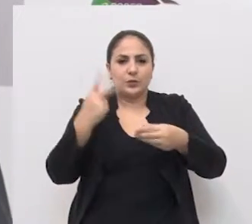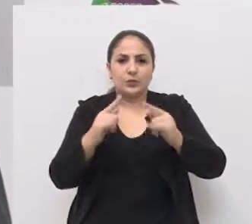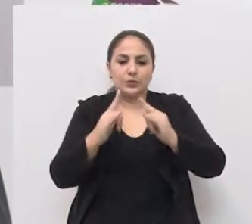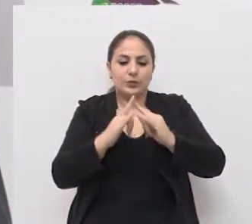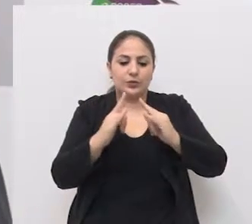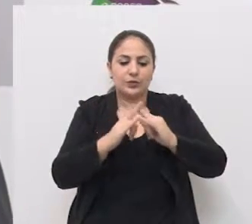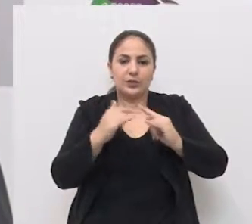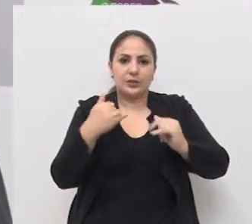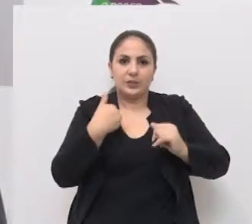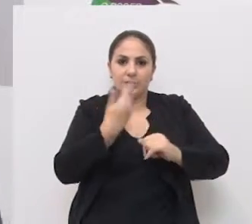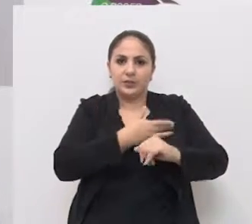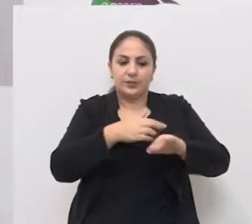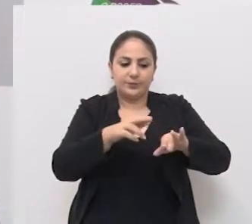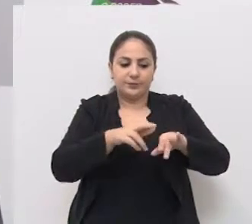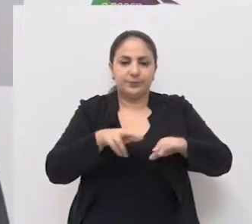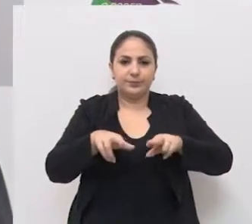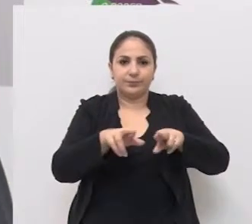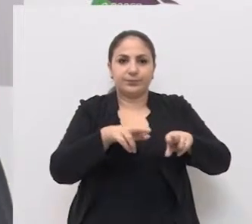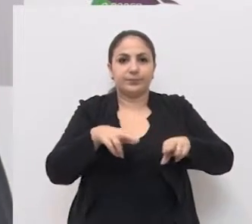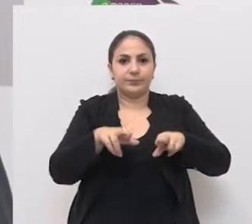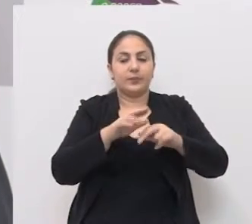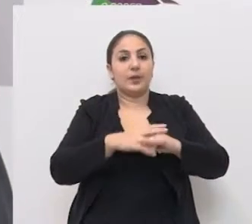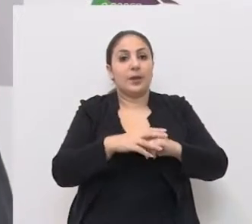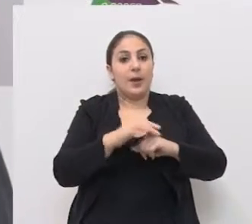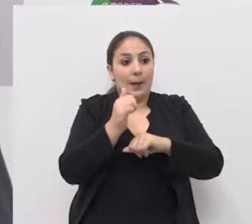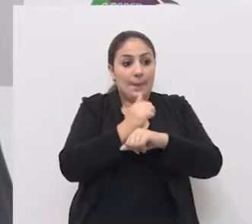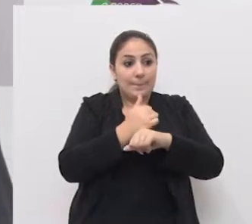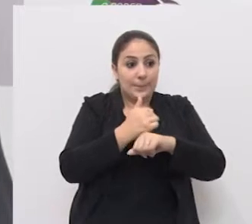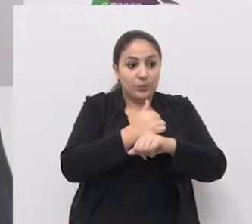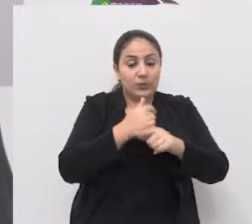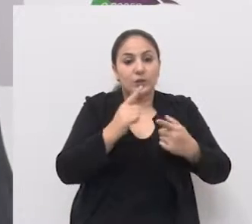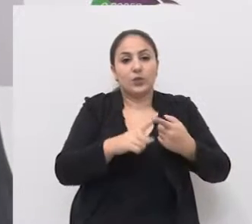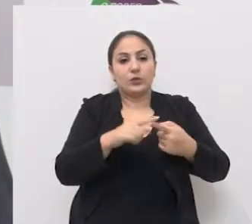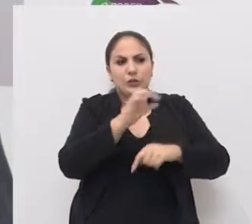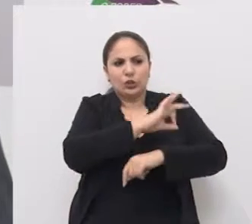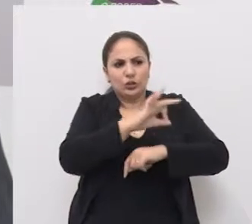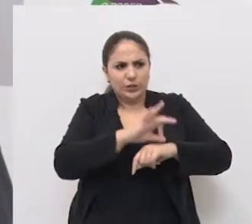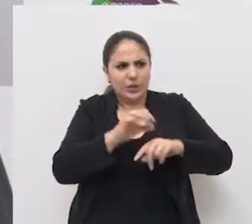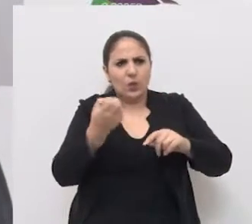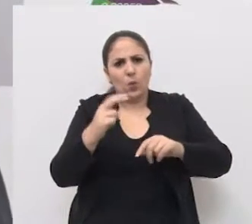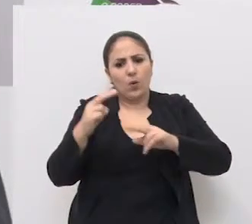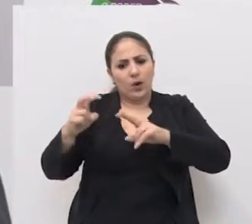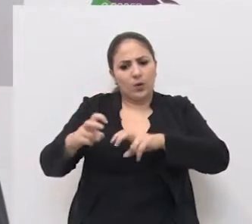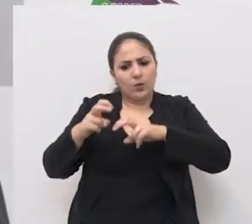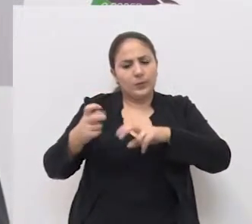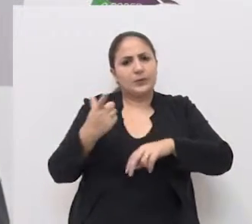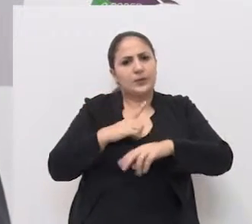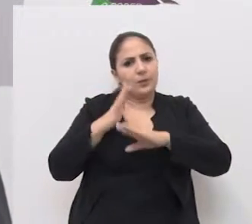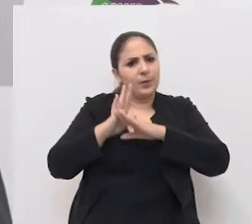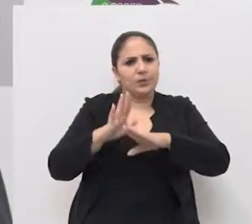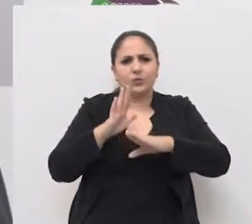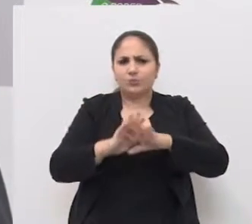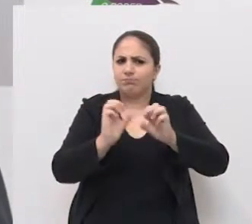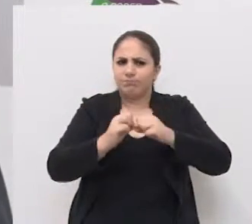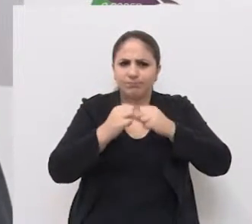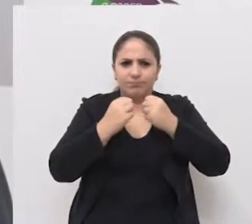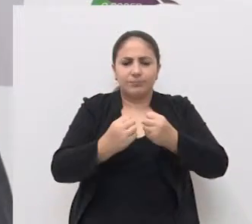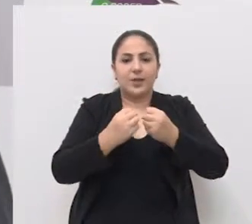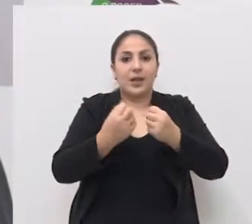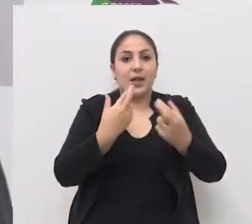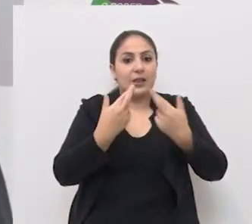acompanhamento por parte da entidade aqui na nossa região. Tanto as profissões de engenheiro quanto agrônomo têm uma